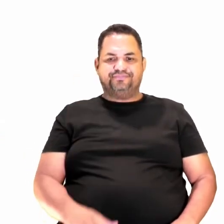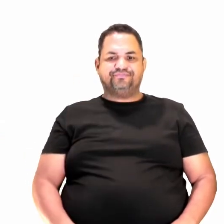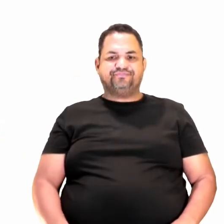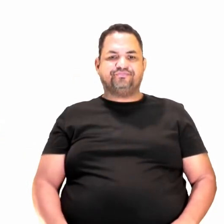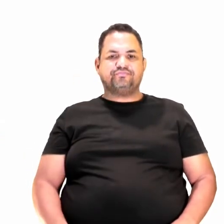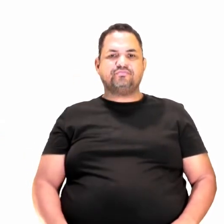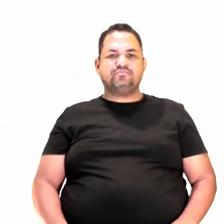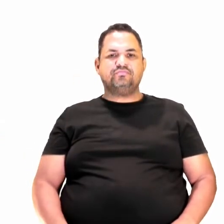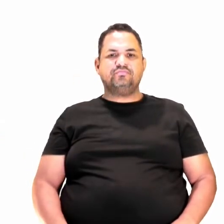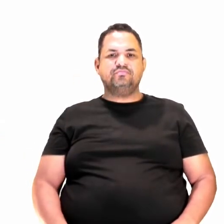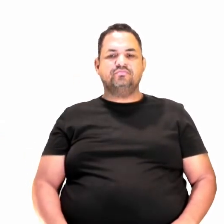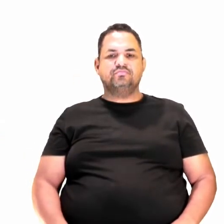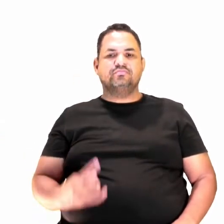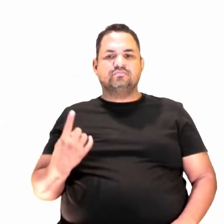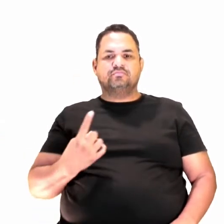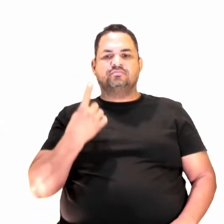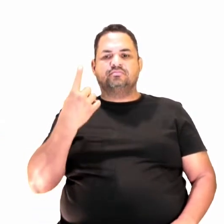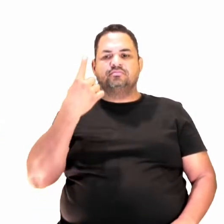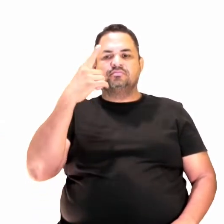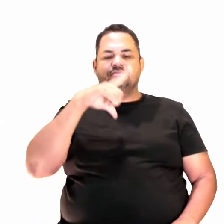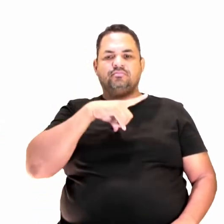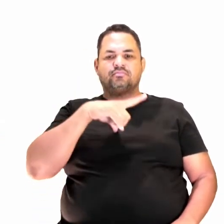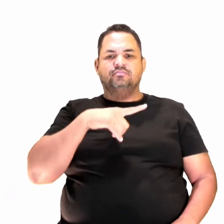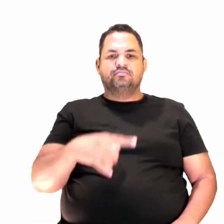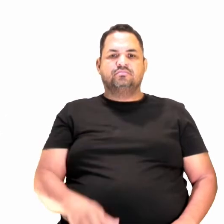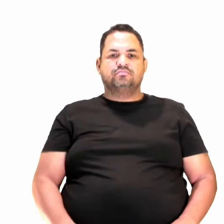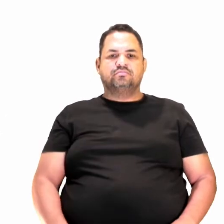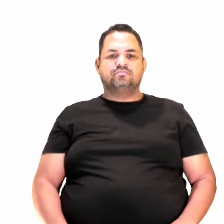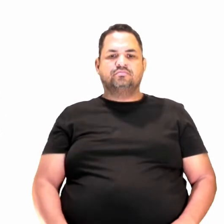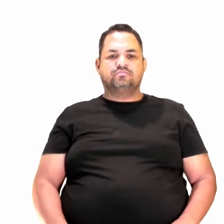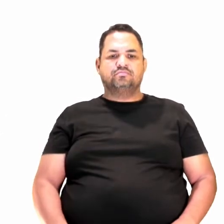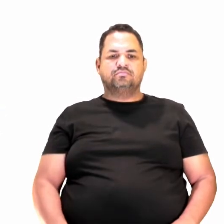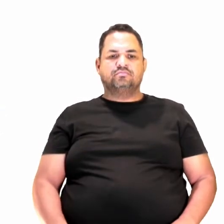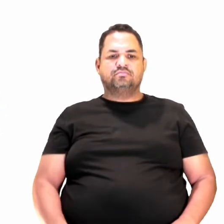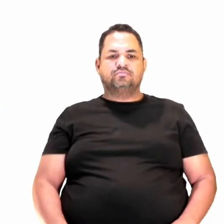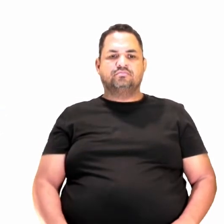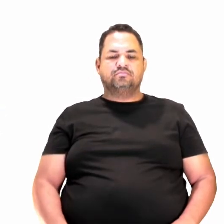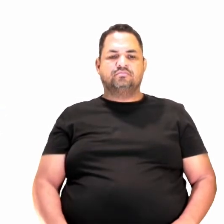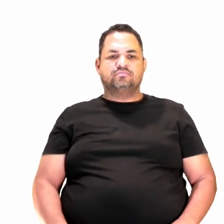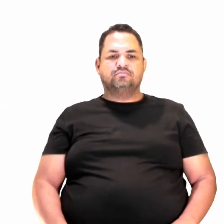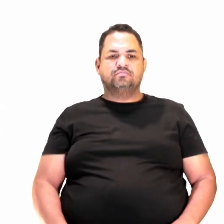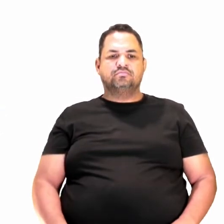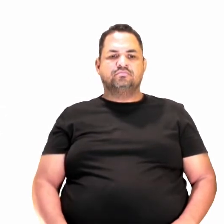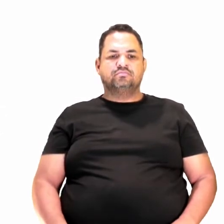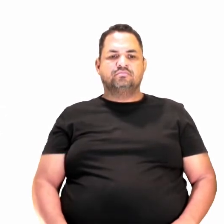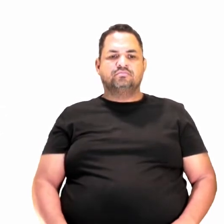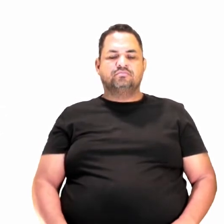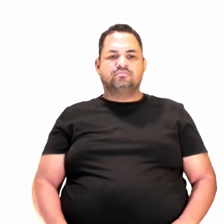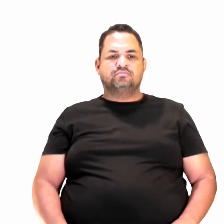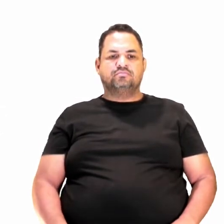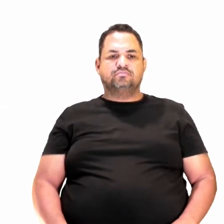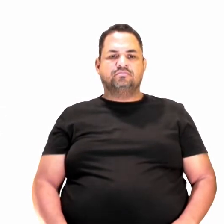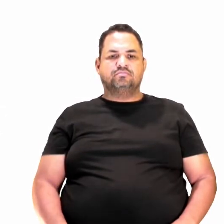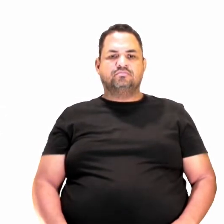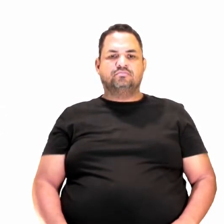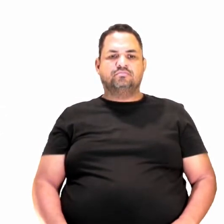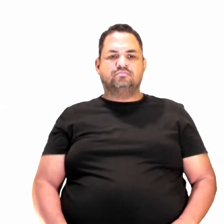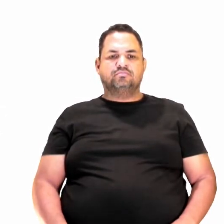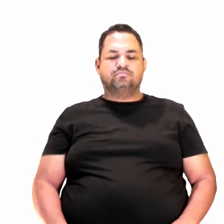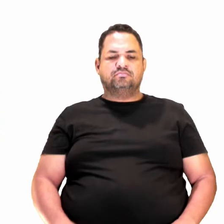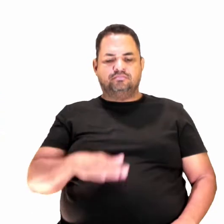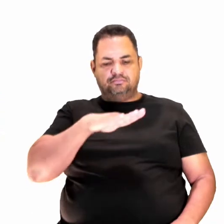novo. Isso é repetir de novo, muito bem, isso aí, é repetir de novo, né, gente? Então, and I have o quê?